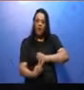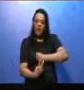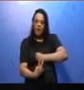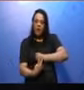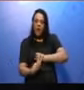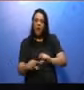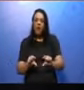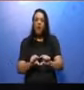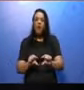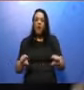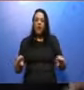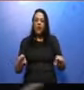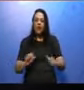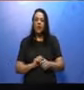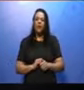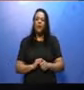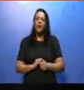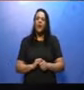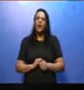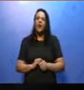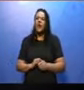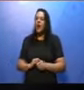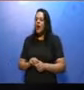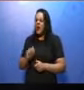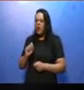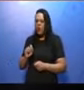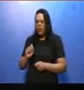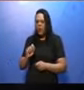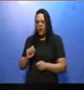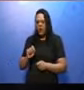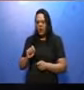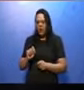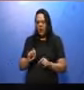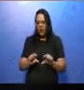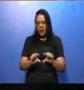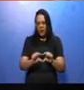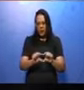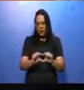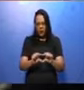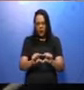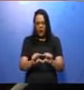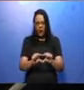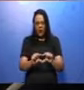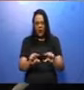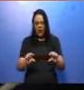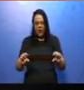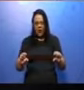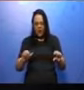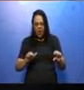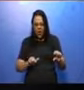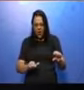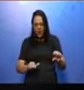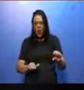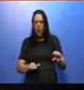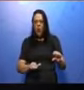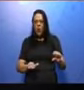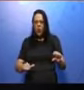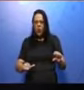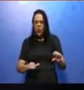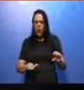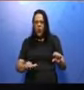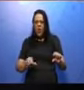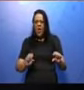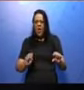E a oração subordinada, que é o que nós vamos relembrar. Nós vimos a oração subordinada substantiva. Nós estamos vendo